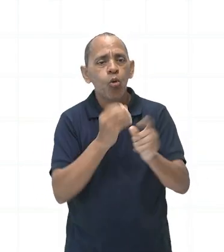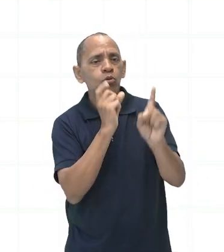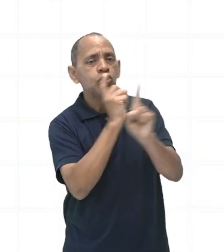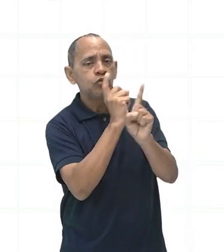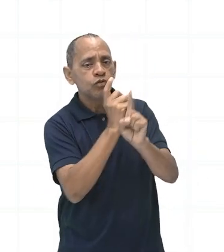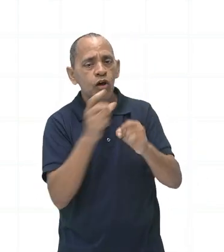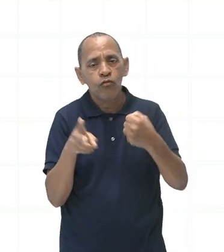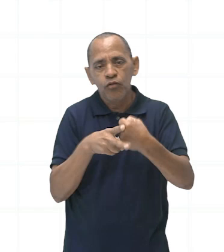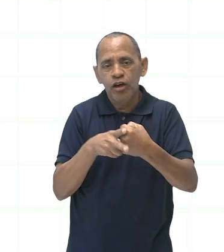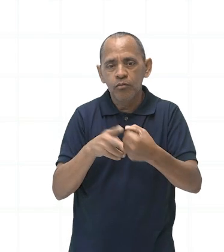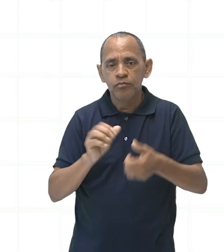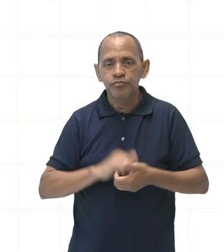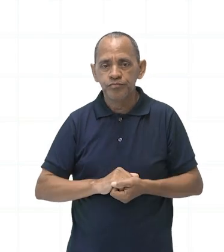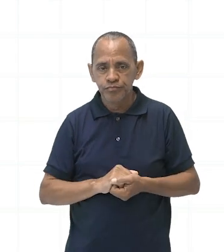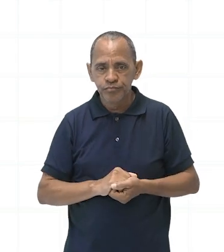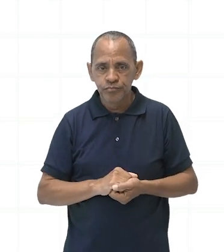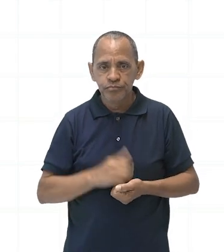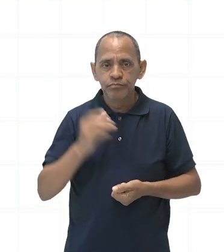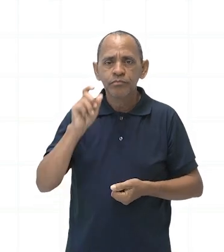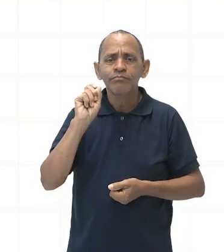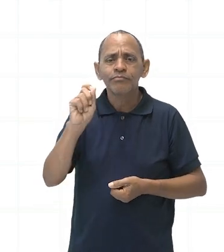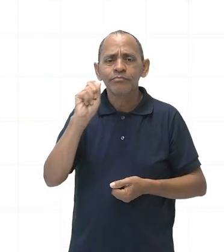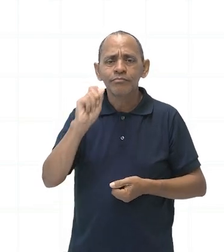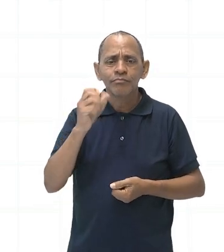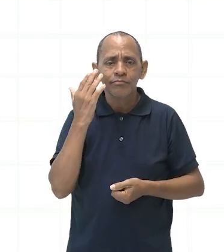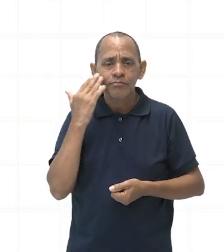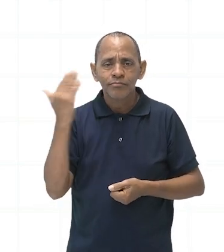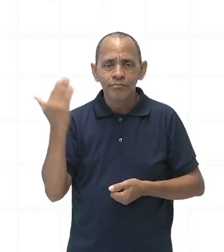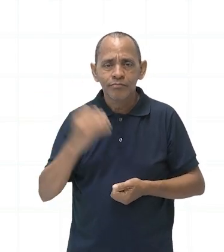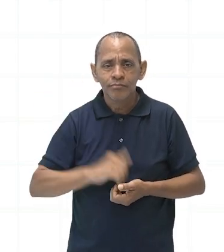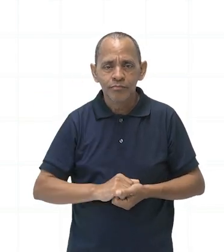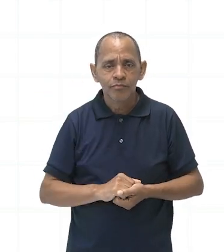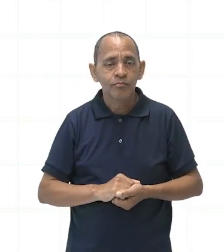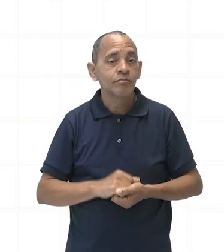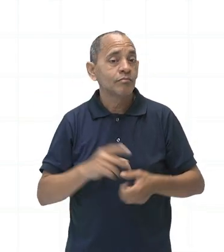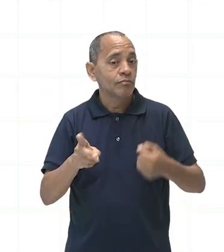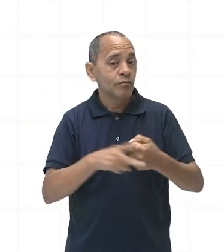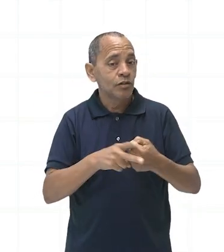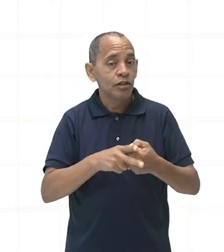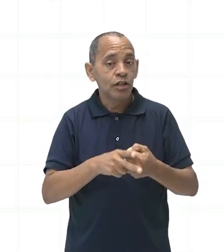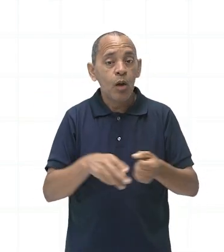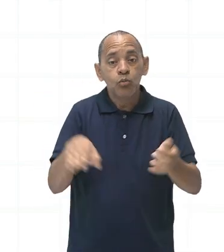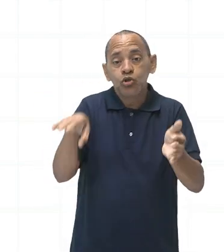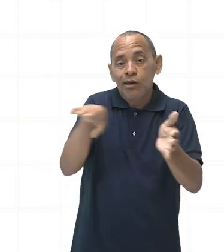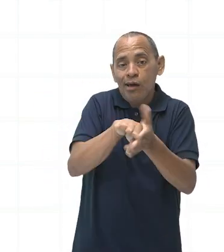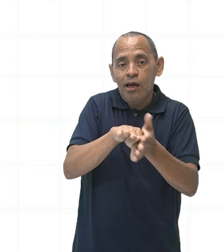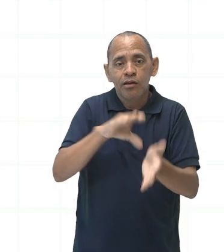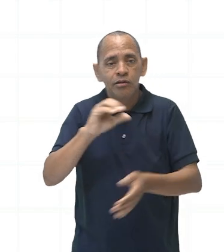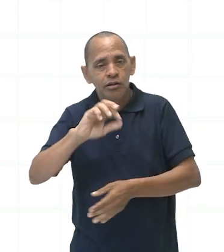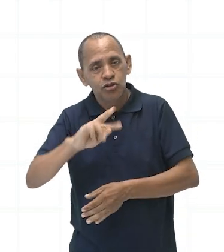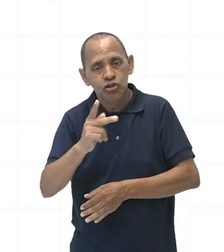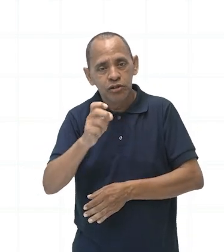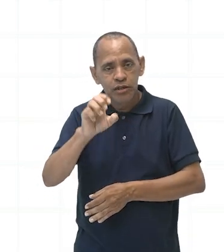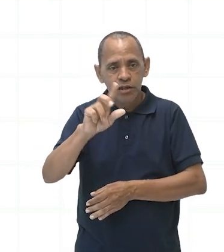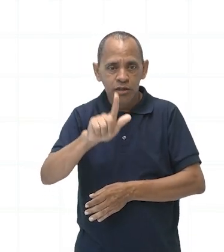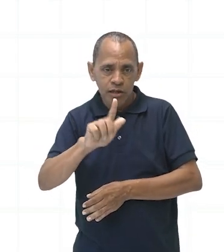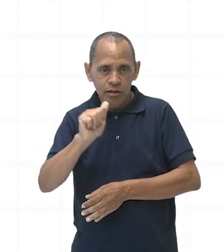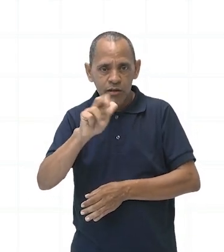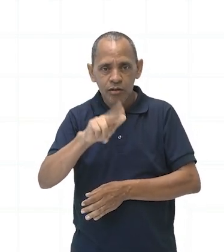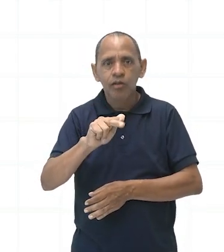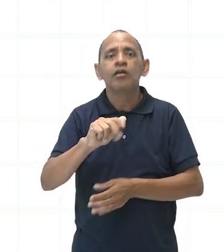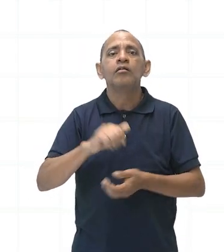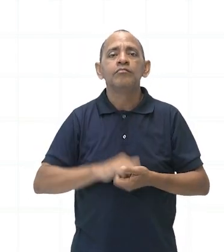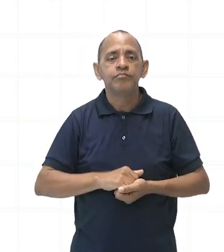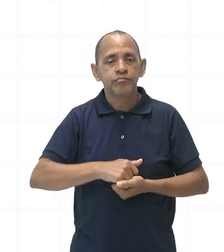o verbo. Quem é o verbo da nossa oração? O verbo chegar. Chegaram. Então,